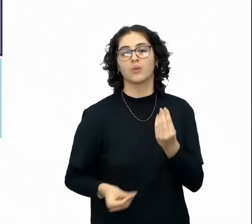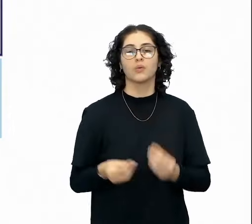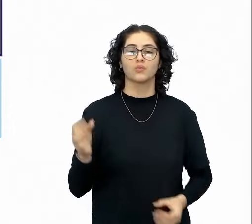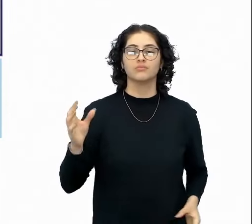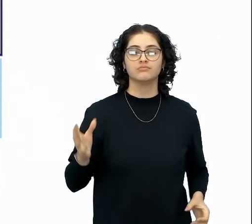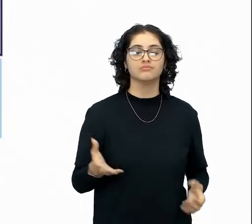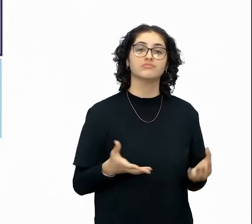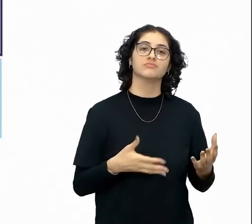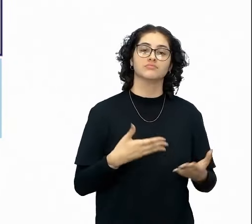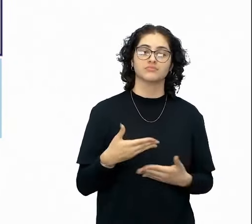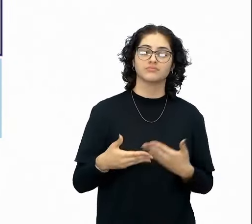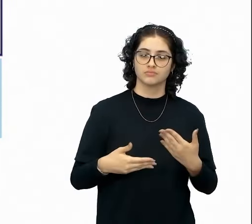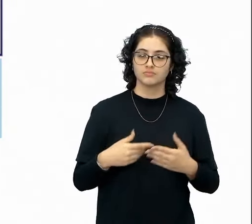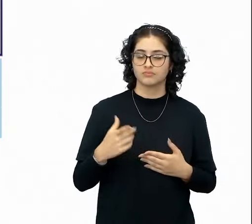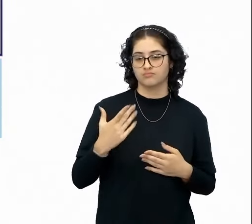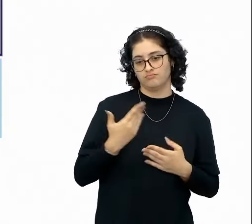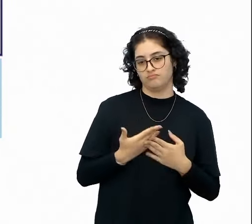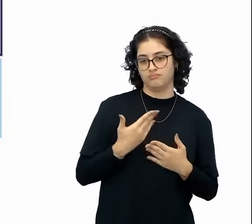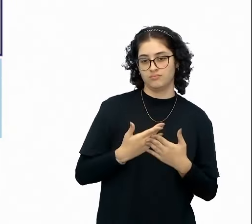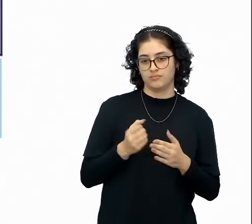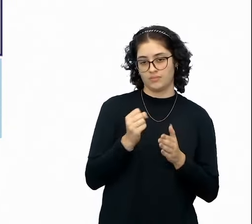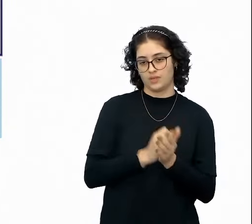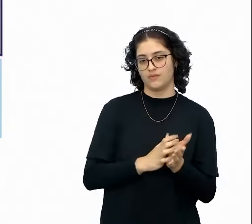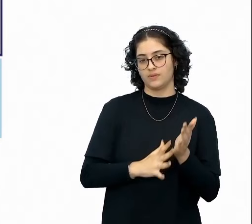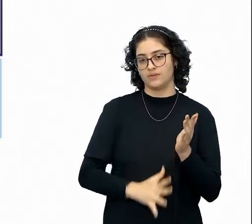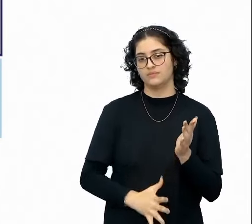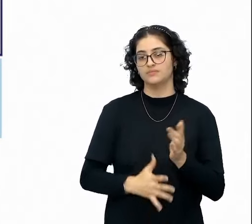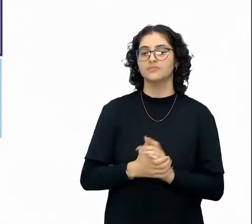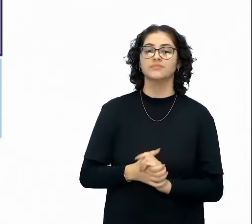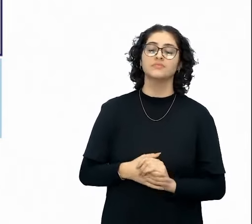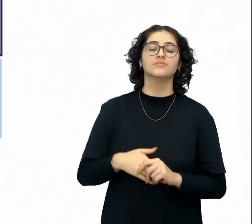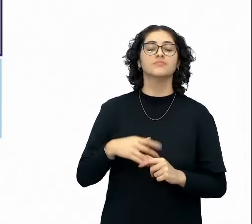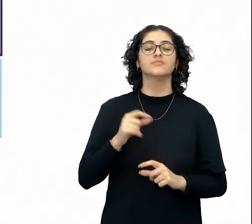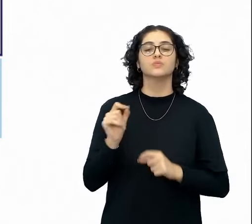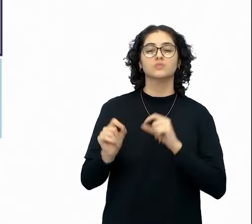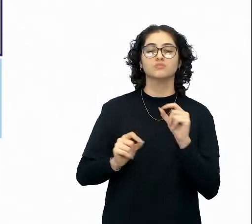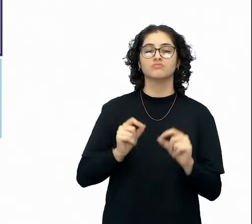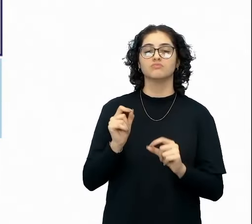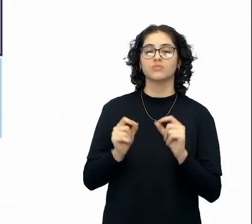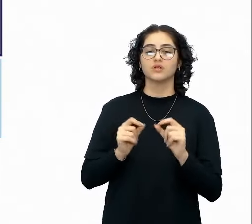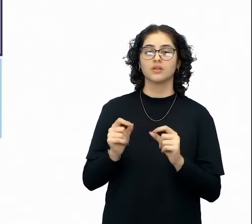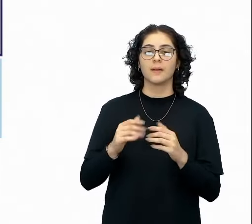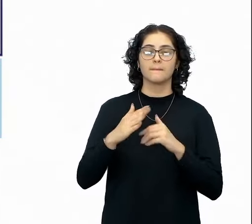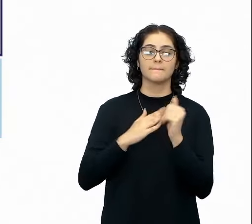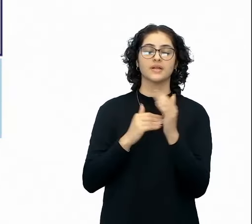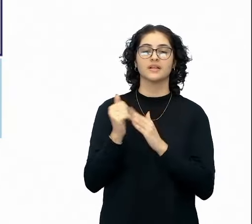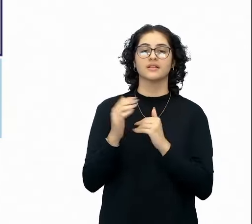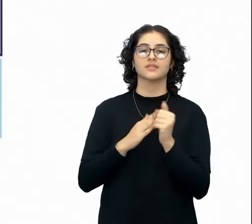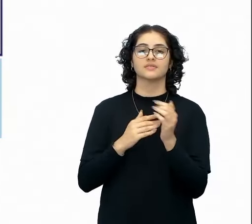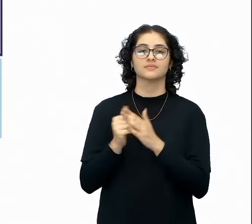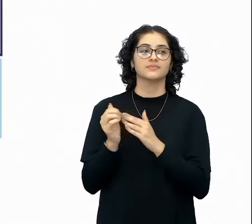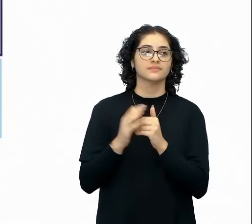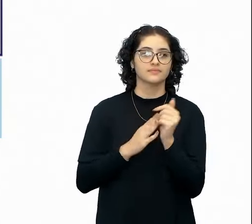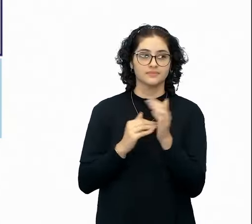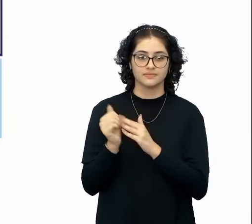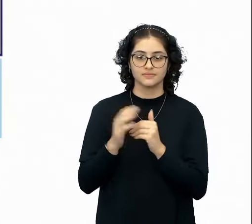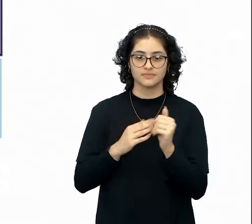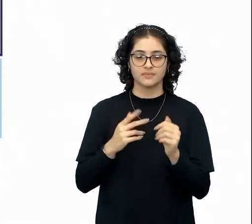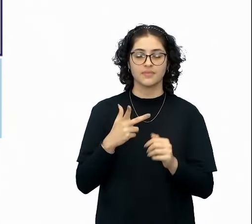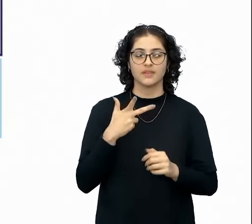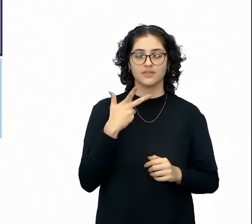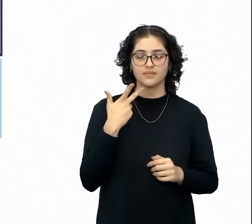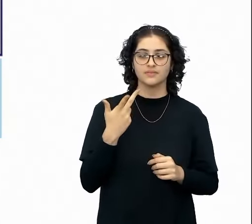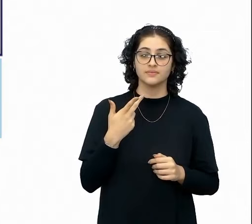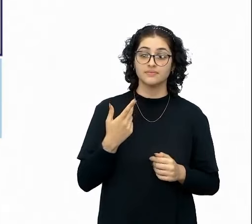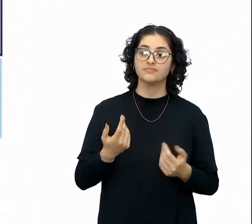está na sequência de atividades. Então, o que diz essa habilidade? Né? Eu sei que vocês estão fazendo um